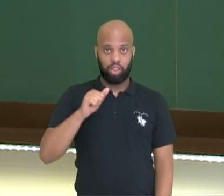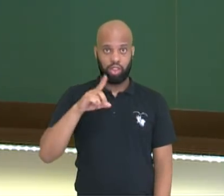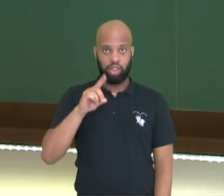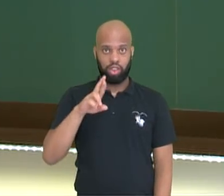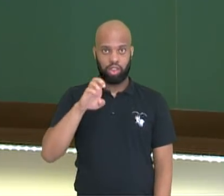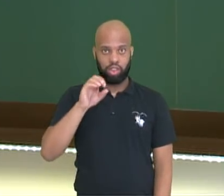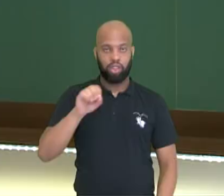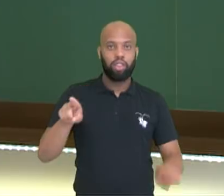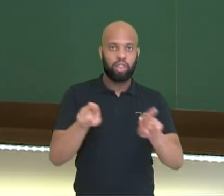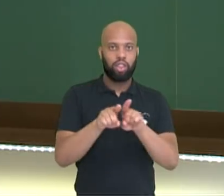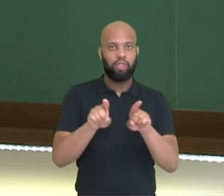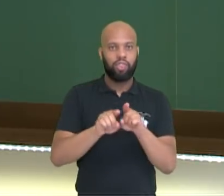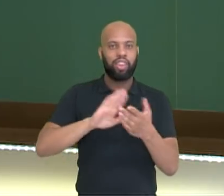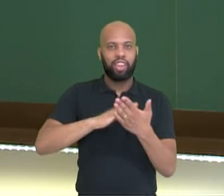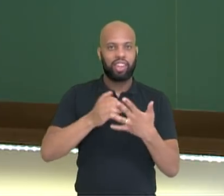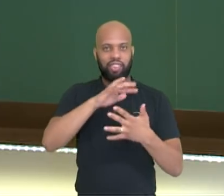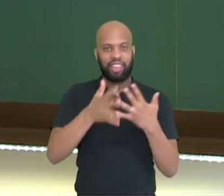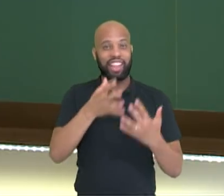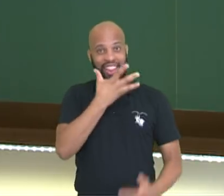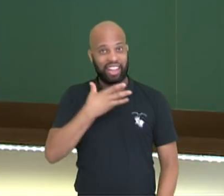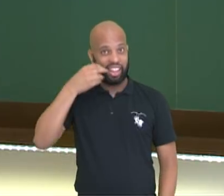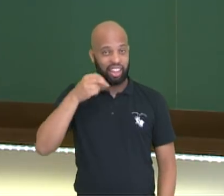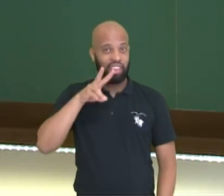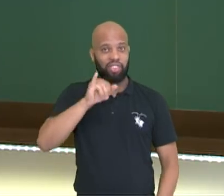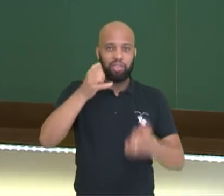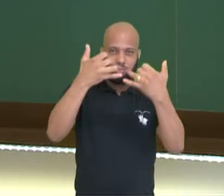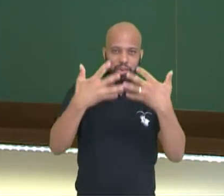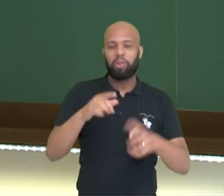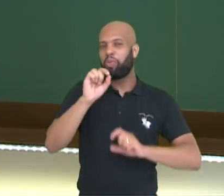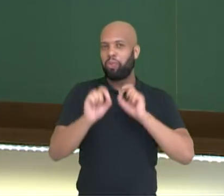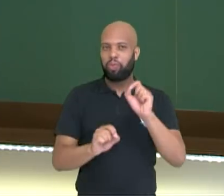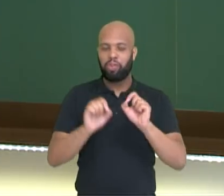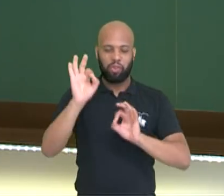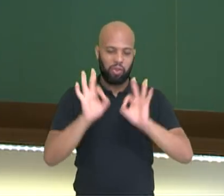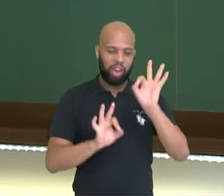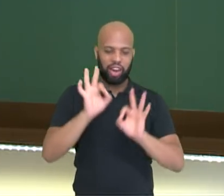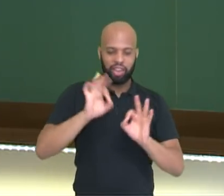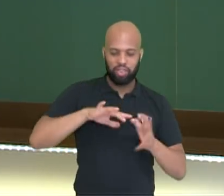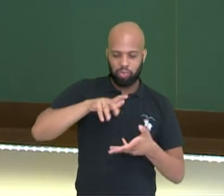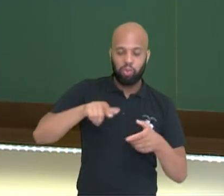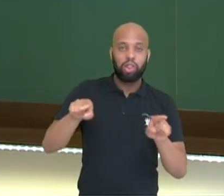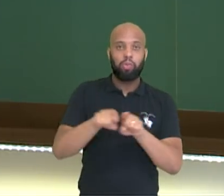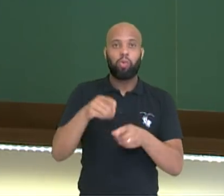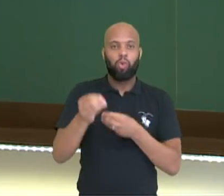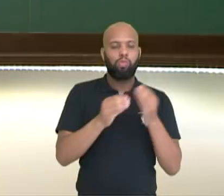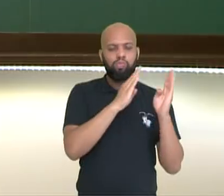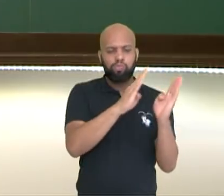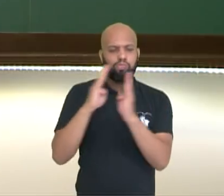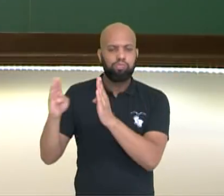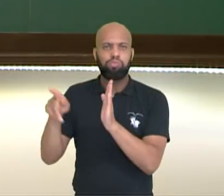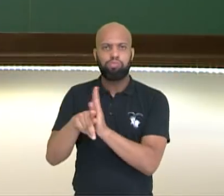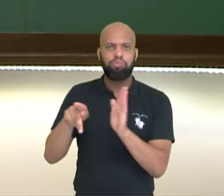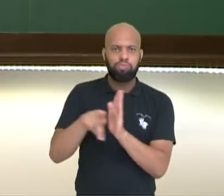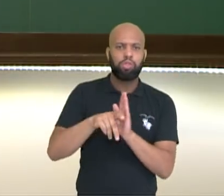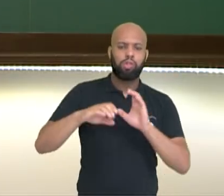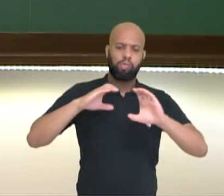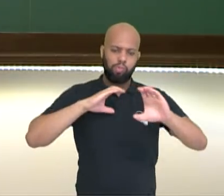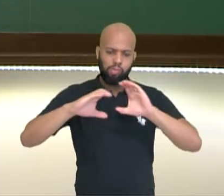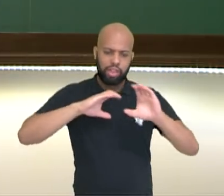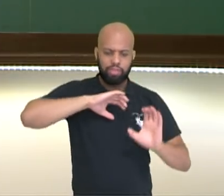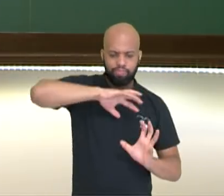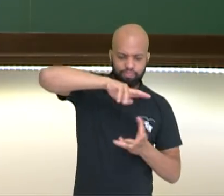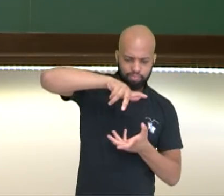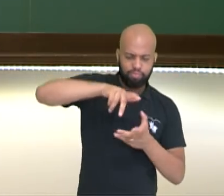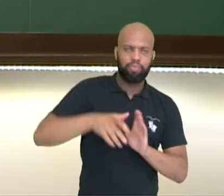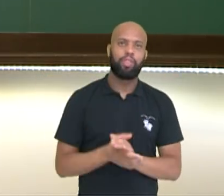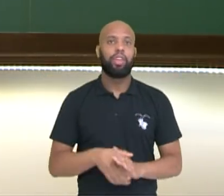nosso intérprete de Libras, Natan, vamos falar um pouquinho para você sobre nova ordem mundial e processo de globalização. Para isso, é fundamental que você